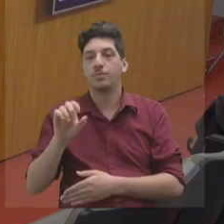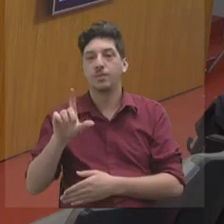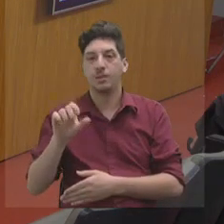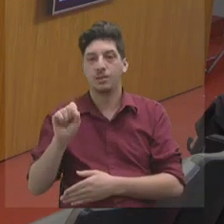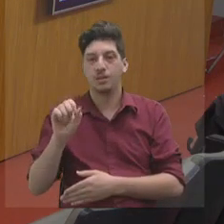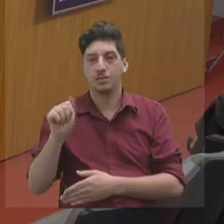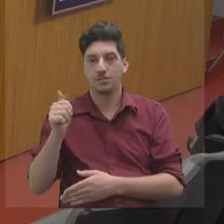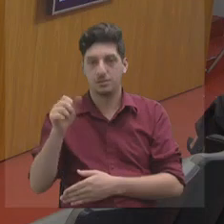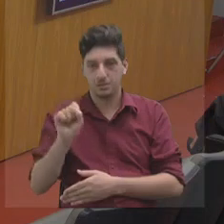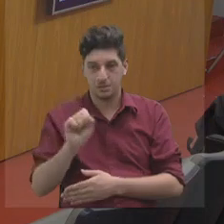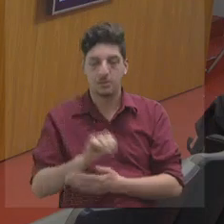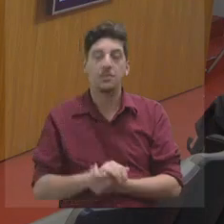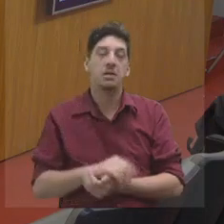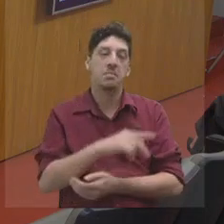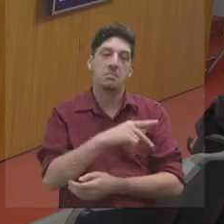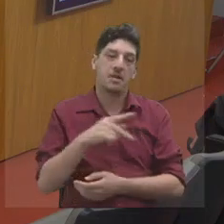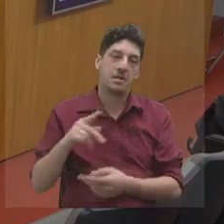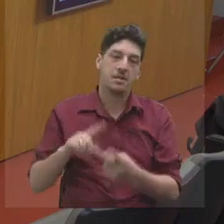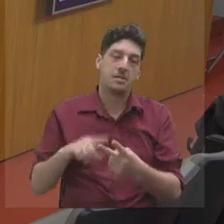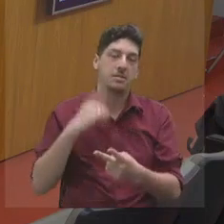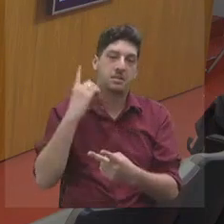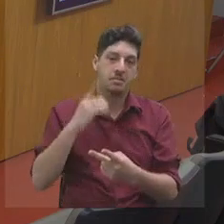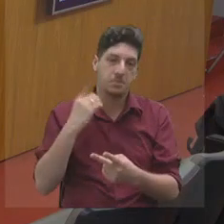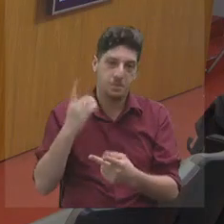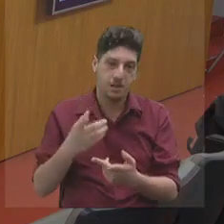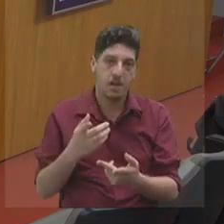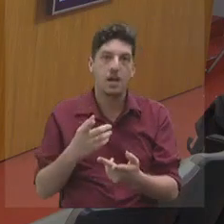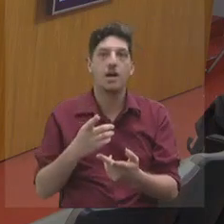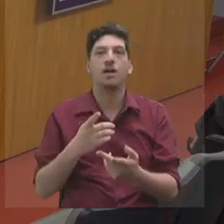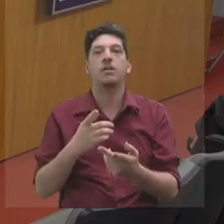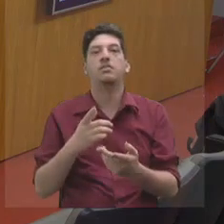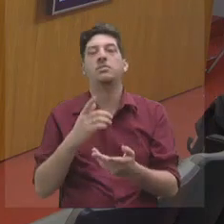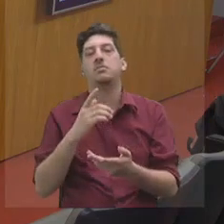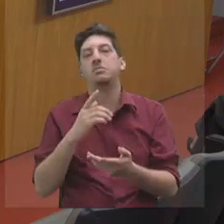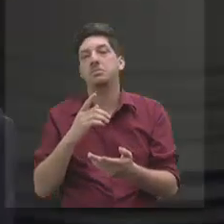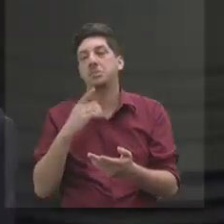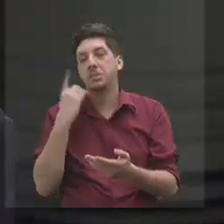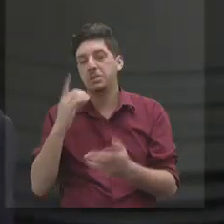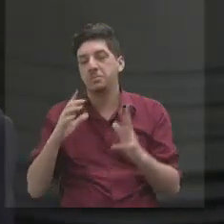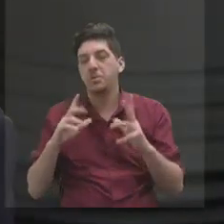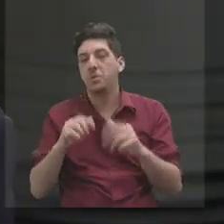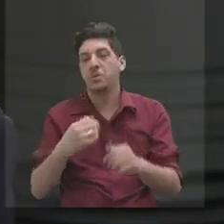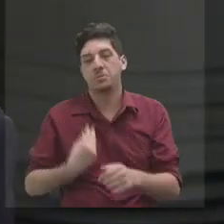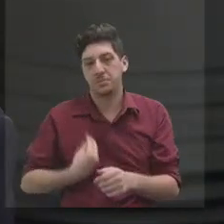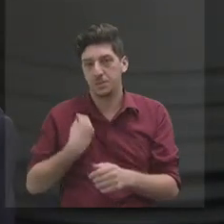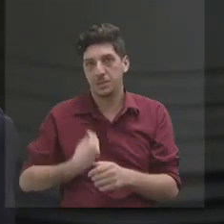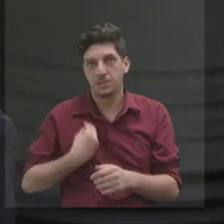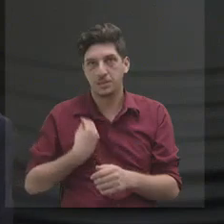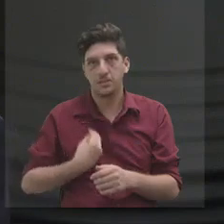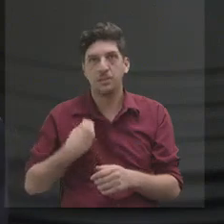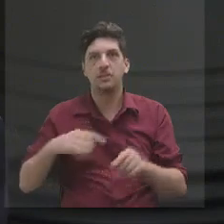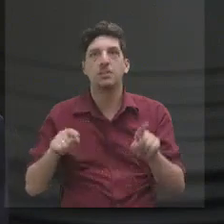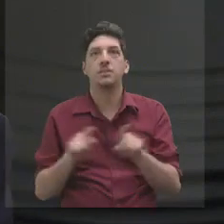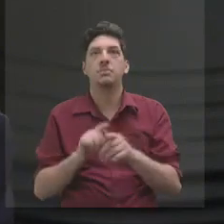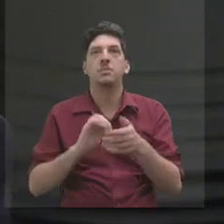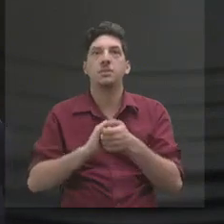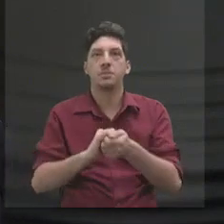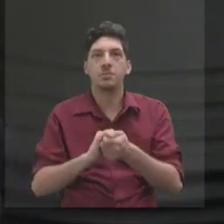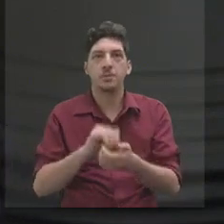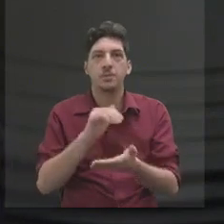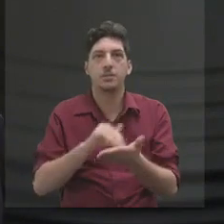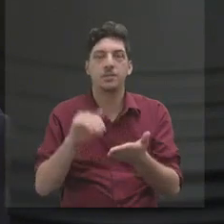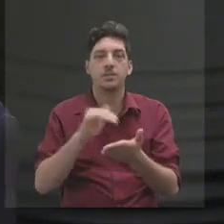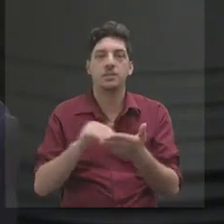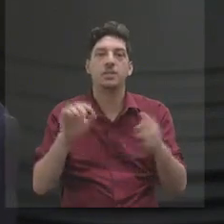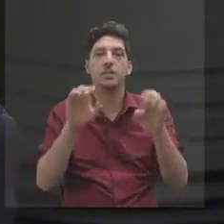Silveira cumprimento todos os deputados aqui e comprimento secretário de